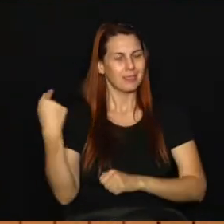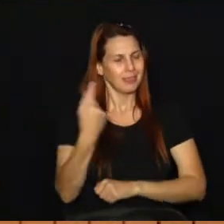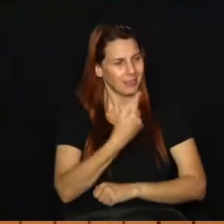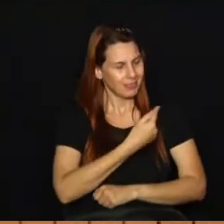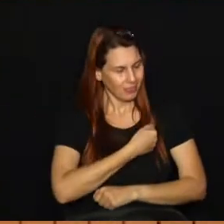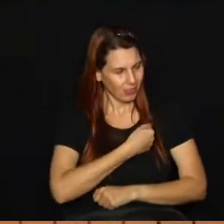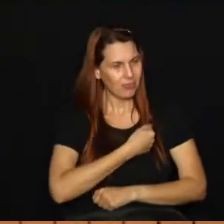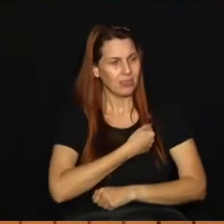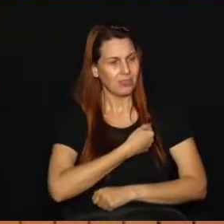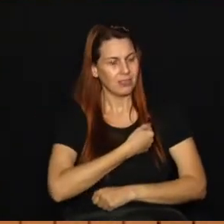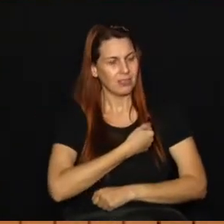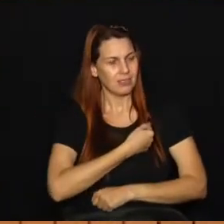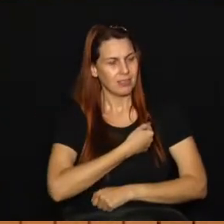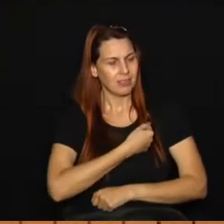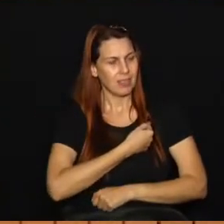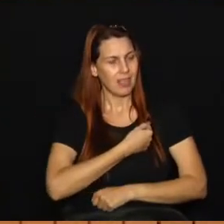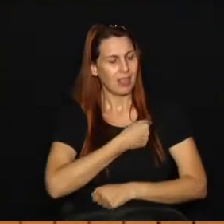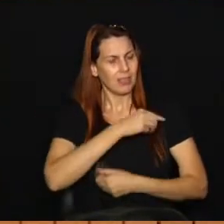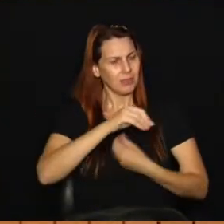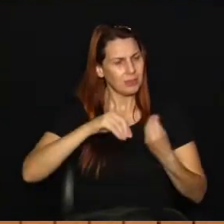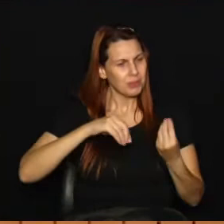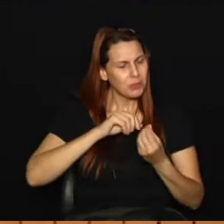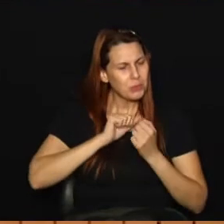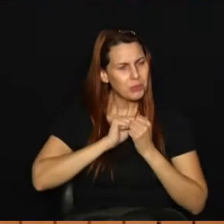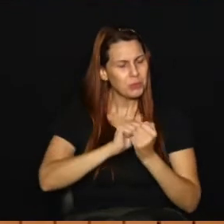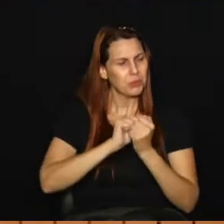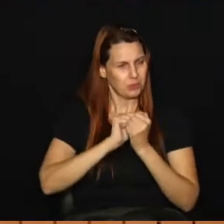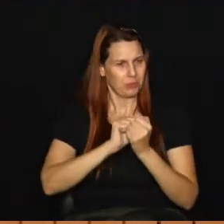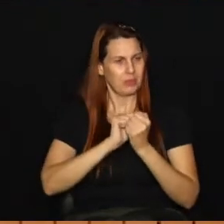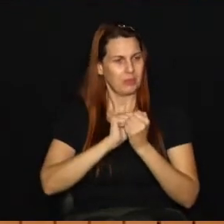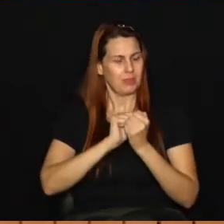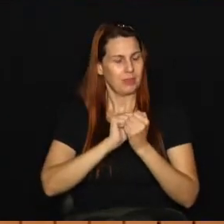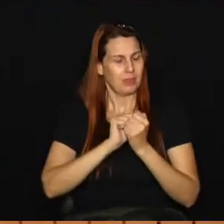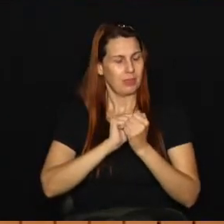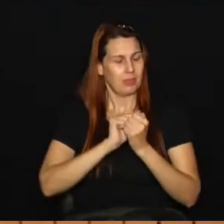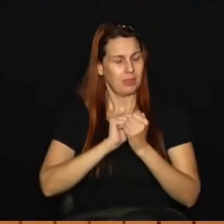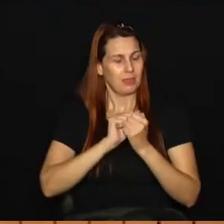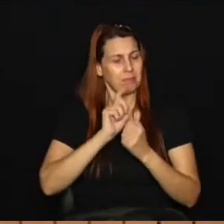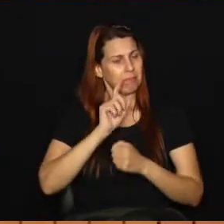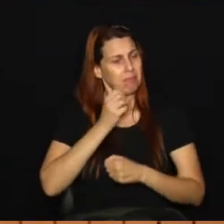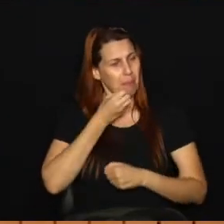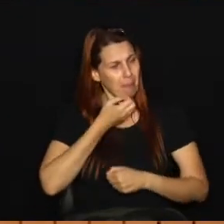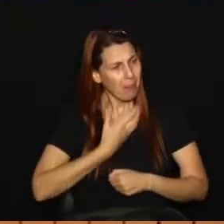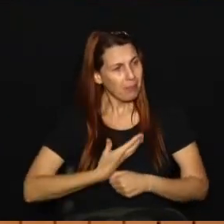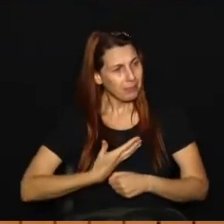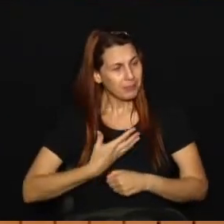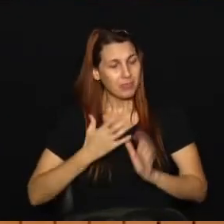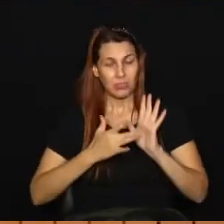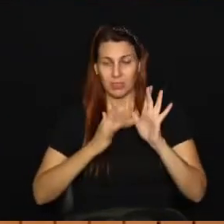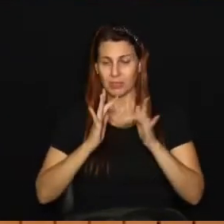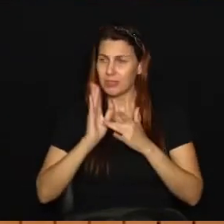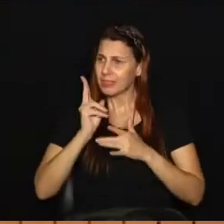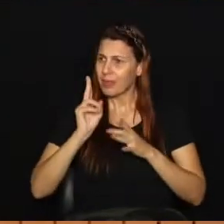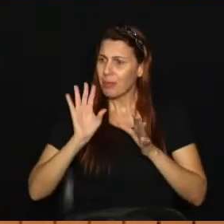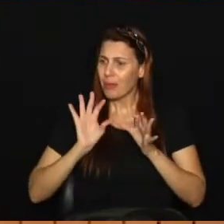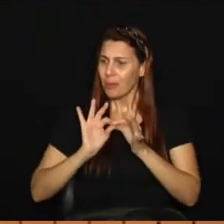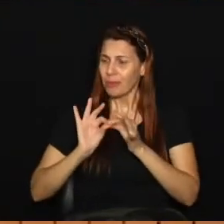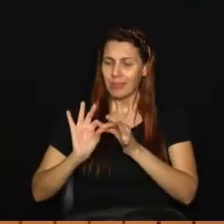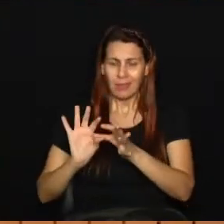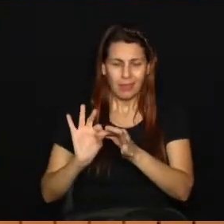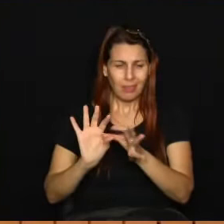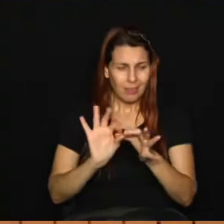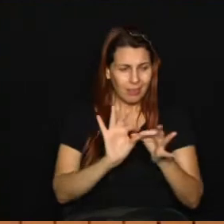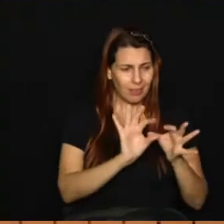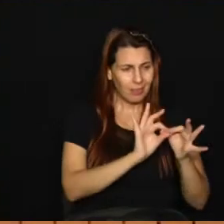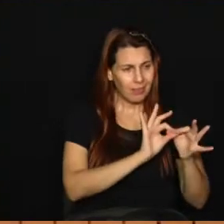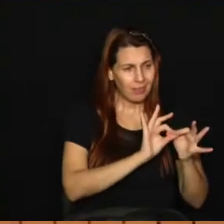tornássemos convivas, né? E é bom, Jesus Cristo sempre nos une, Jesus Cristo sempre